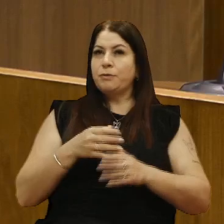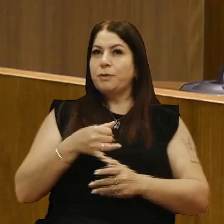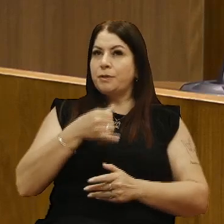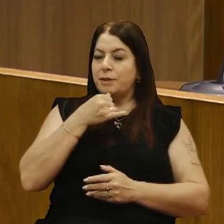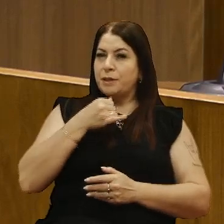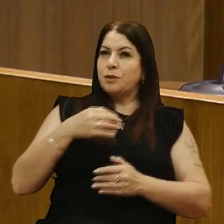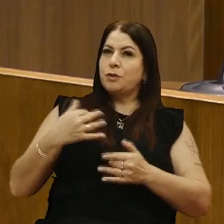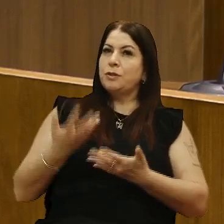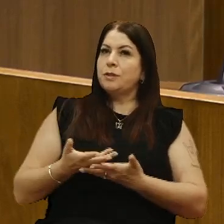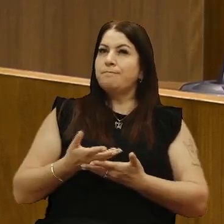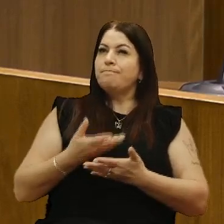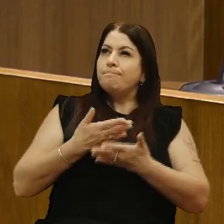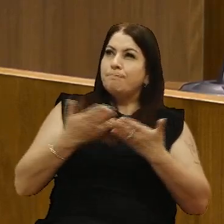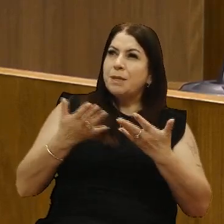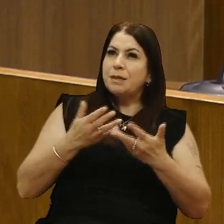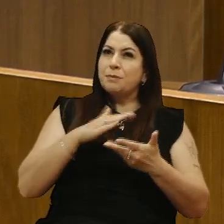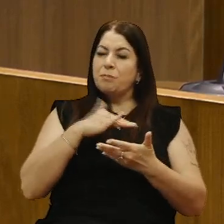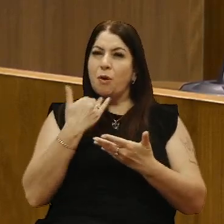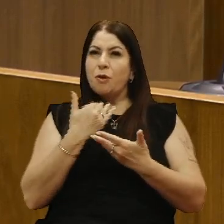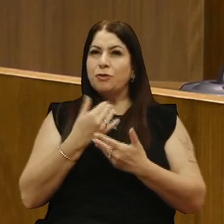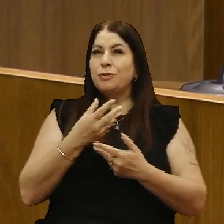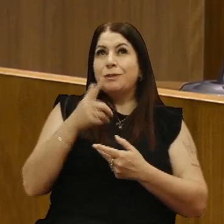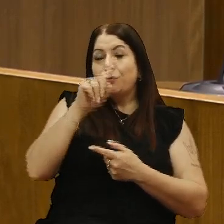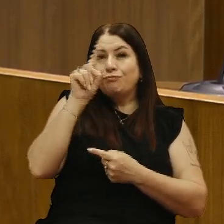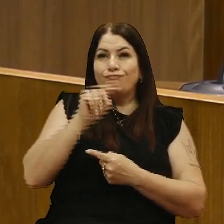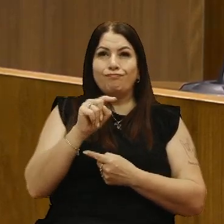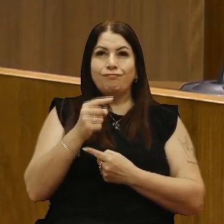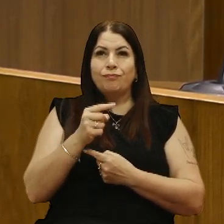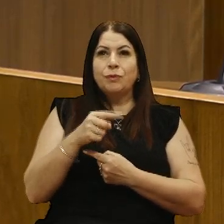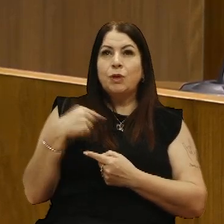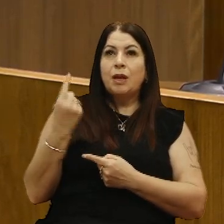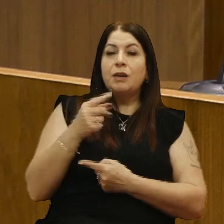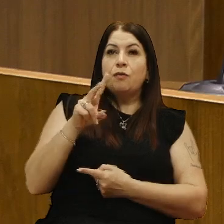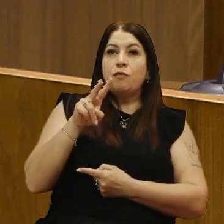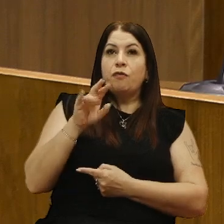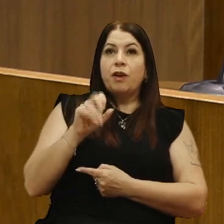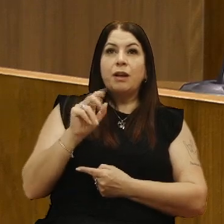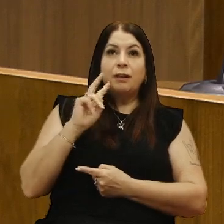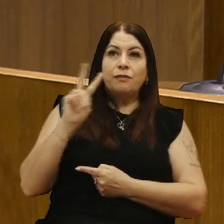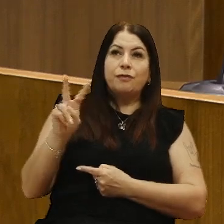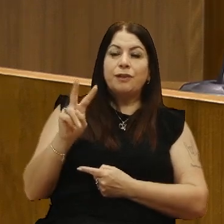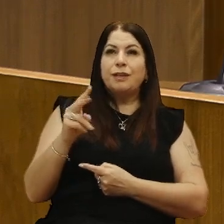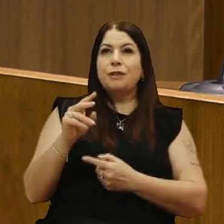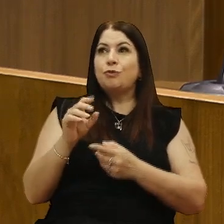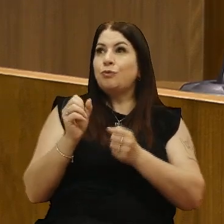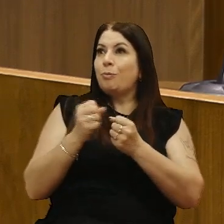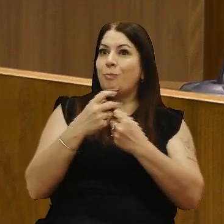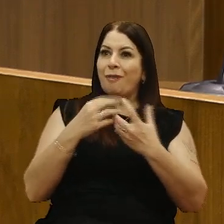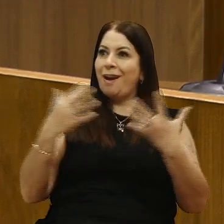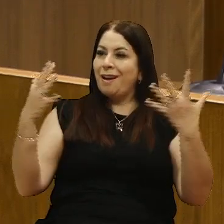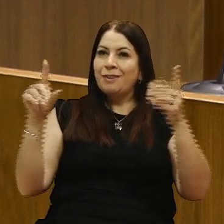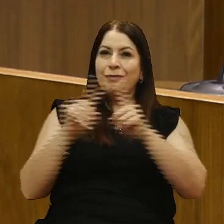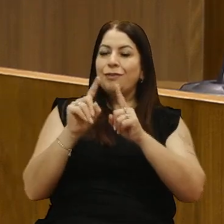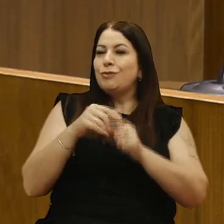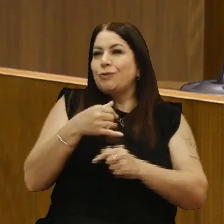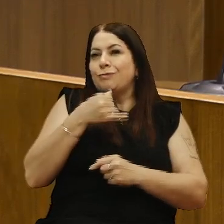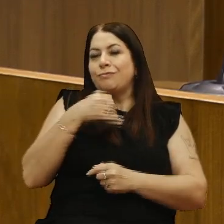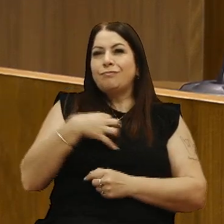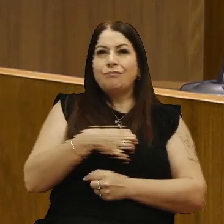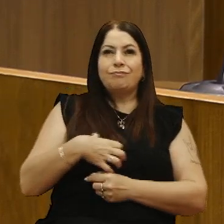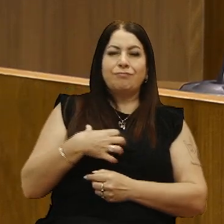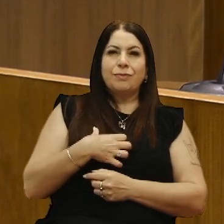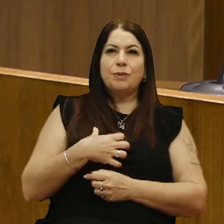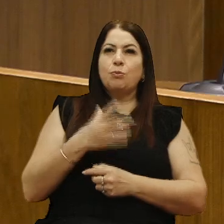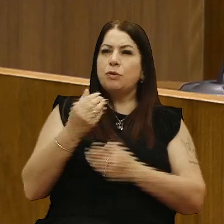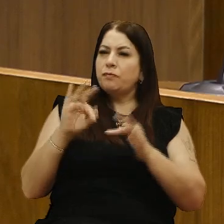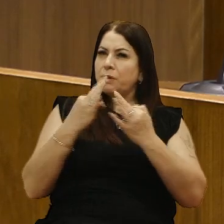e incertezas. Nosso vale, antes tão vibrante, viu-se ferido. Muitas famílias enfrentaram